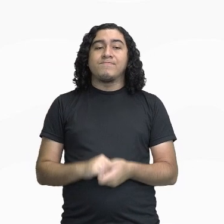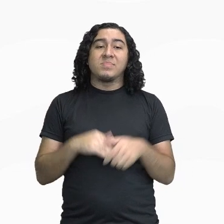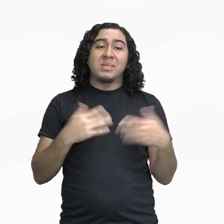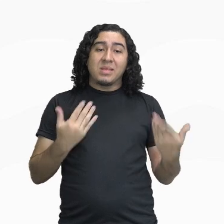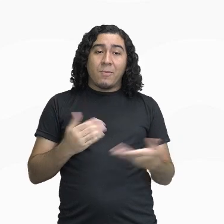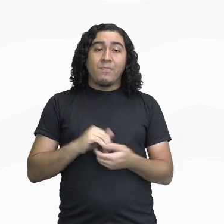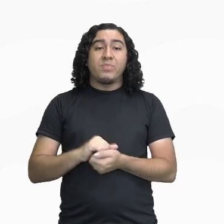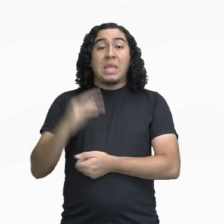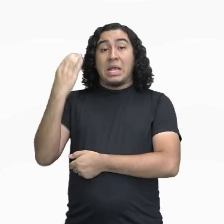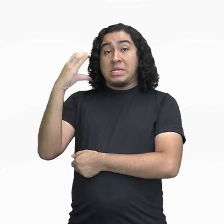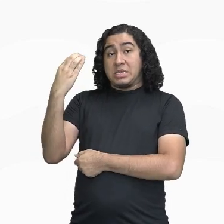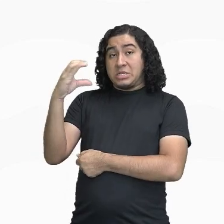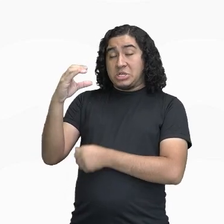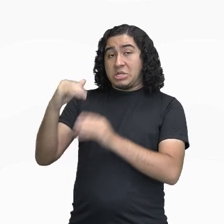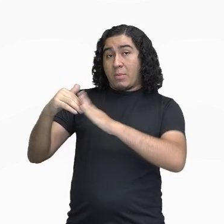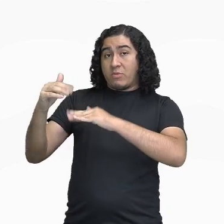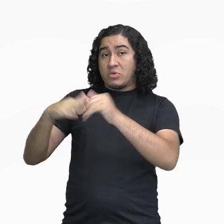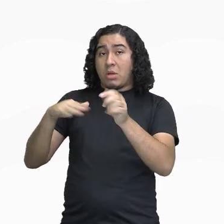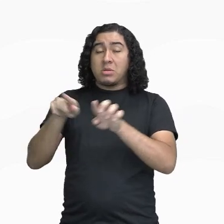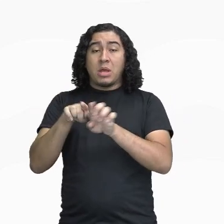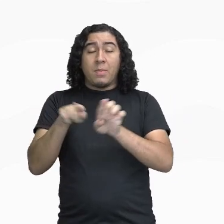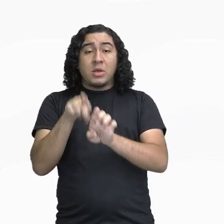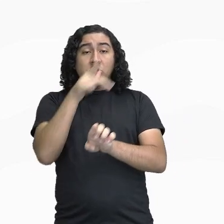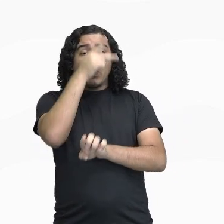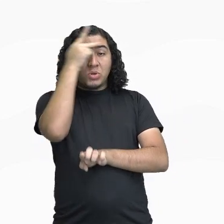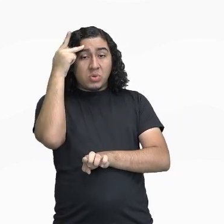as pessoas que não produzem conhecimento